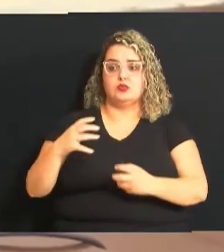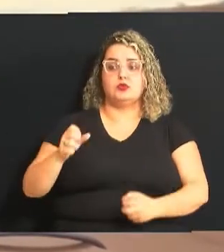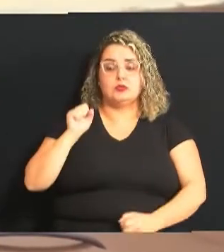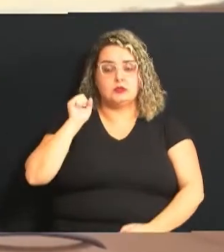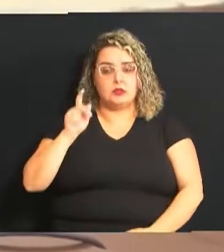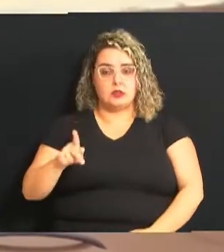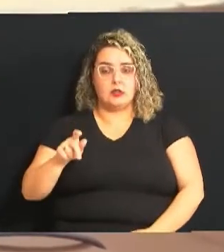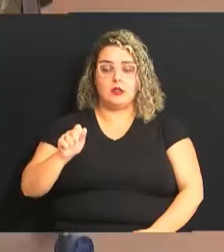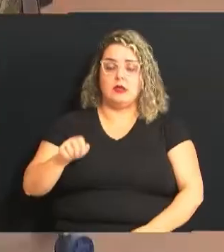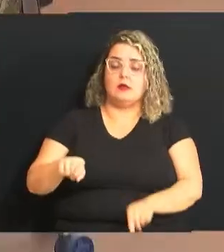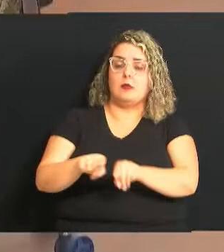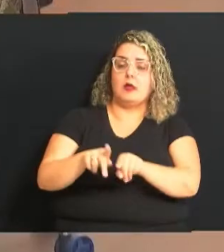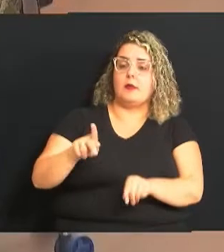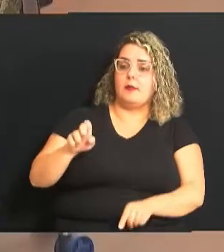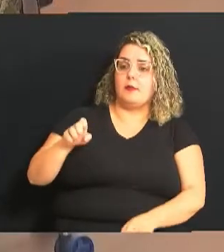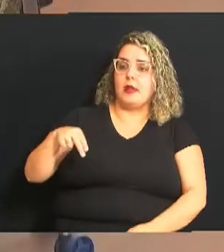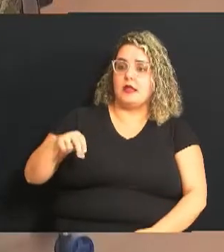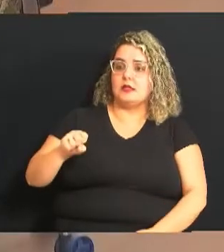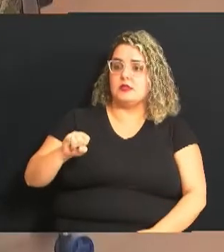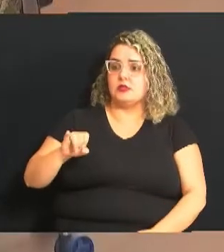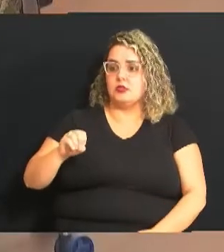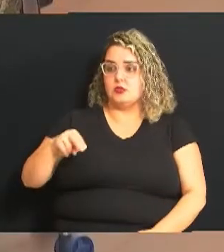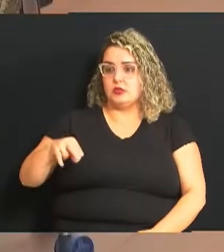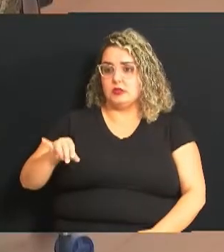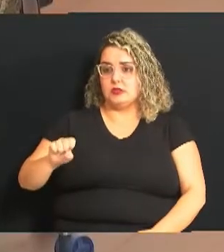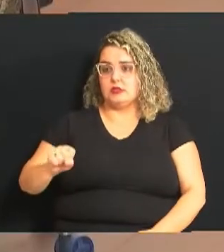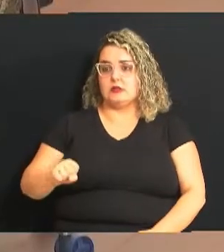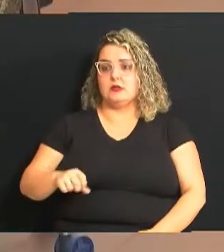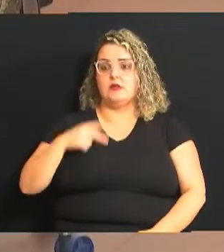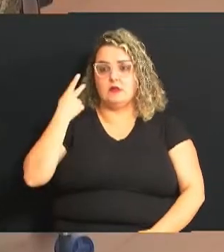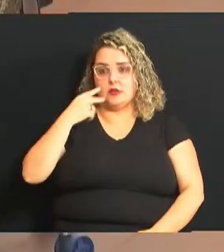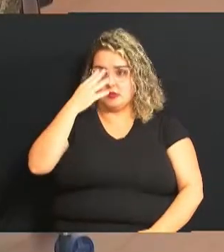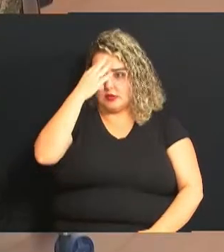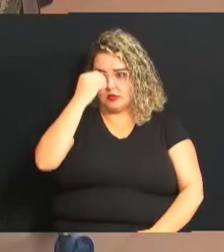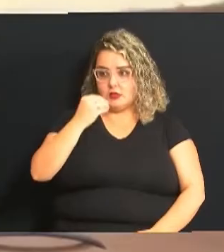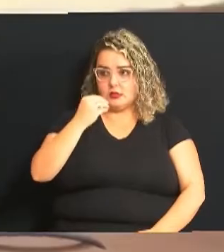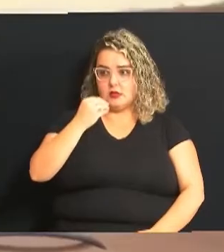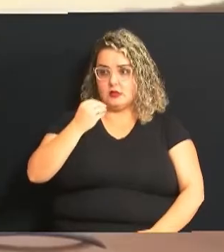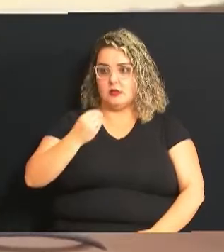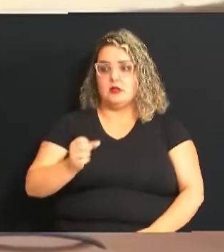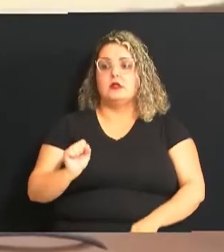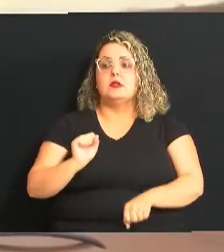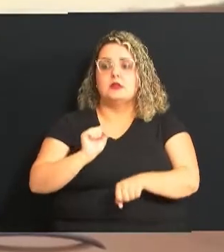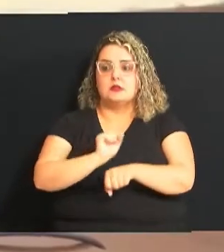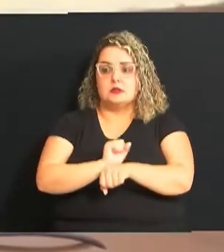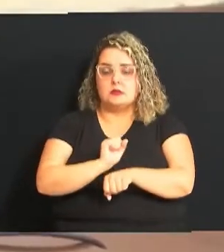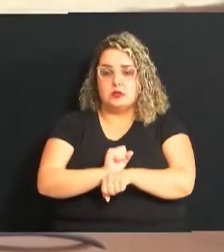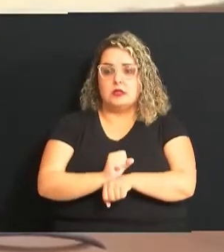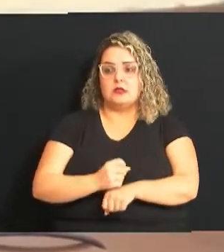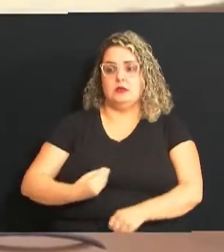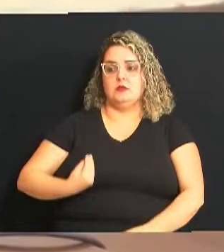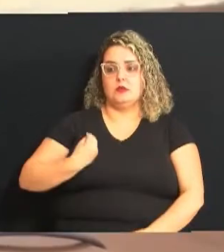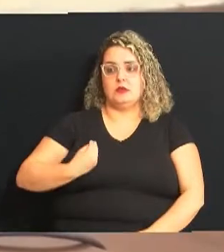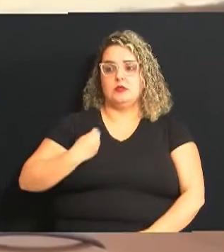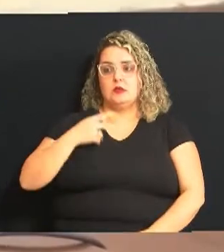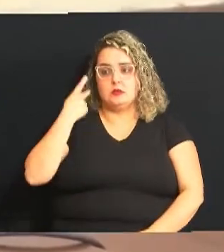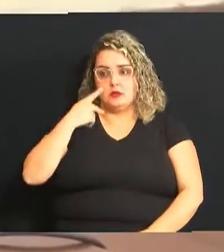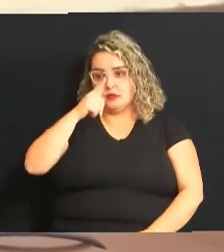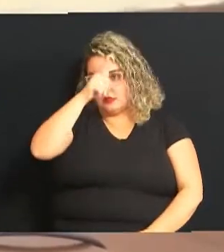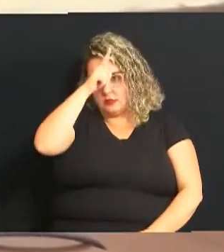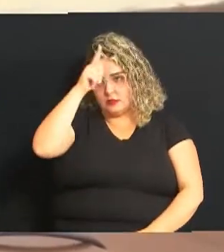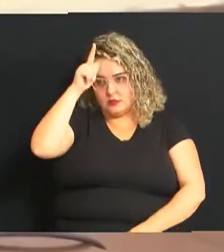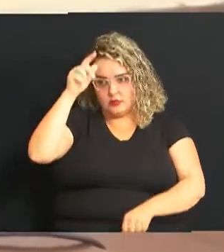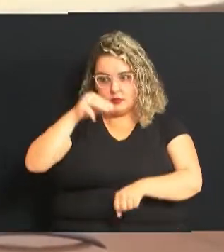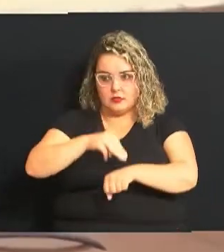Aposentados e Pensionistas, o vereador Jair da Farmácia. A gente aguarda ainda a presença do vereador Gustavo Peta, que é membro